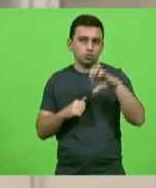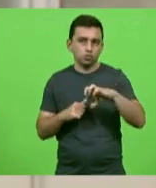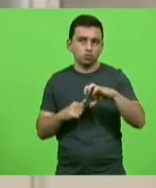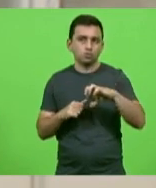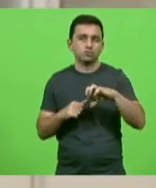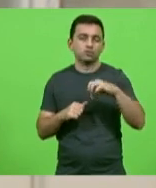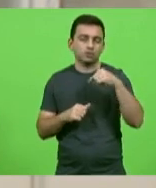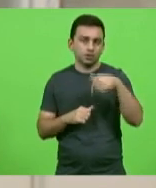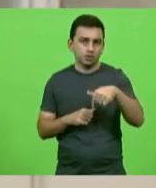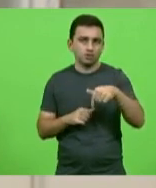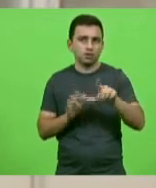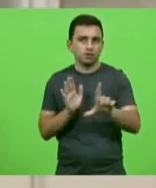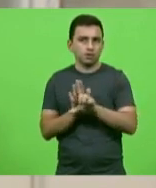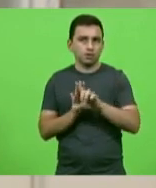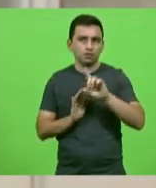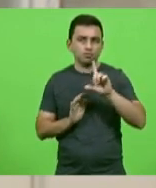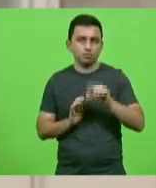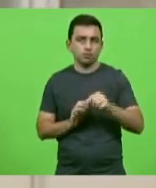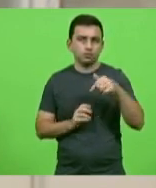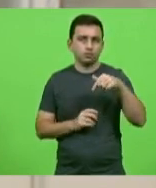lei 1.079